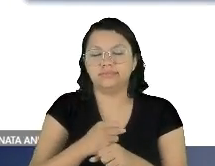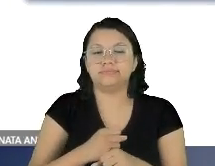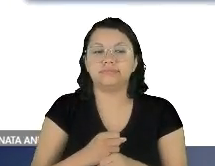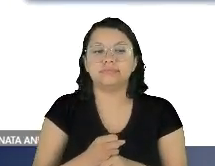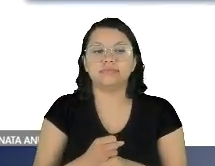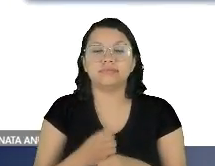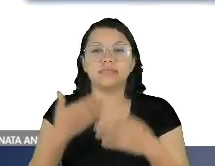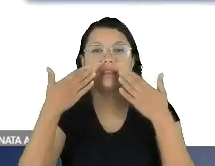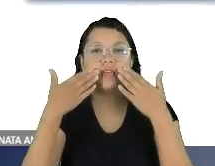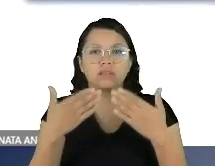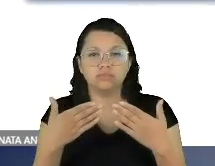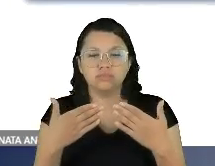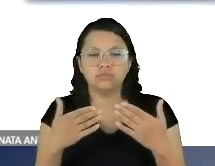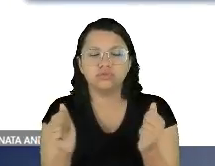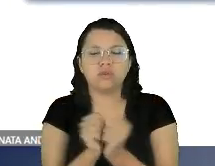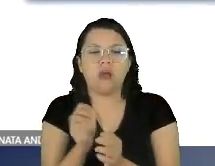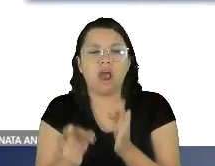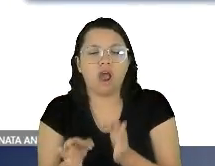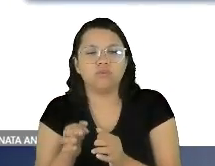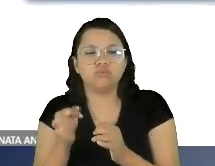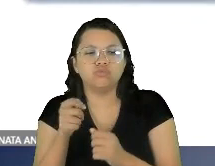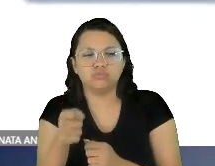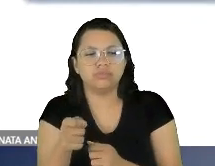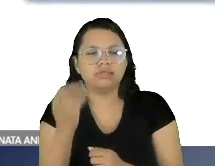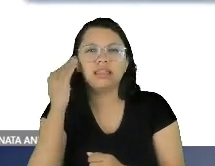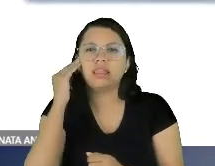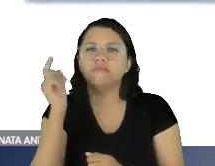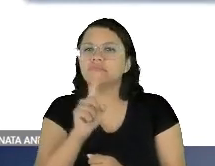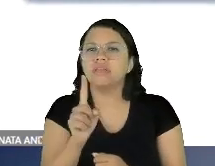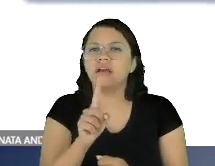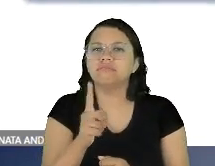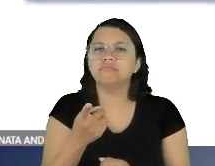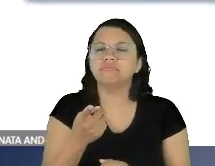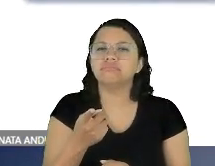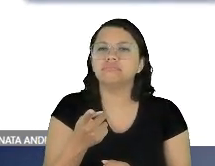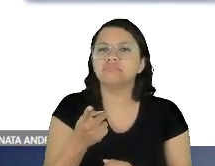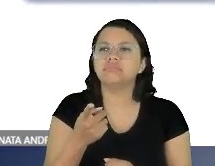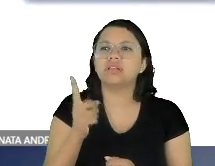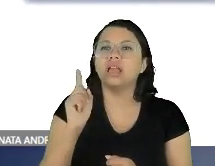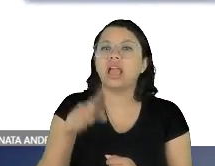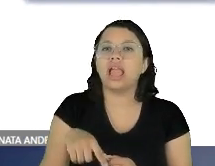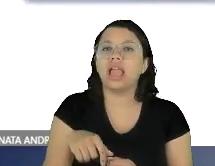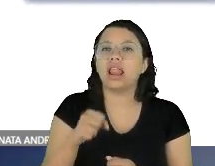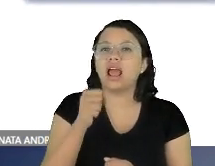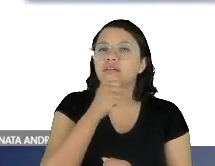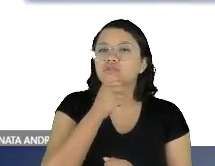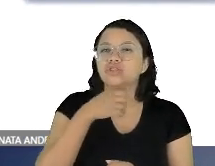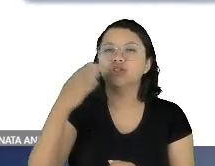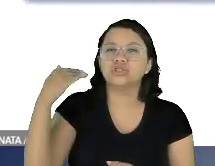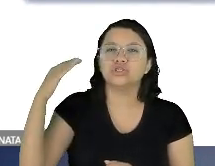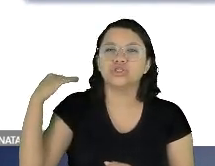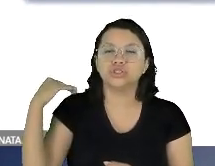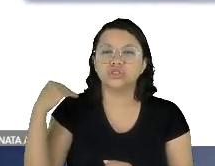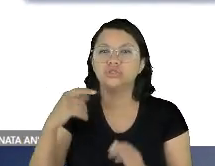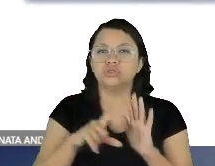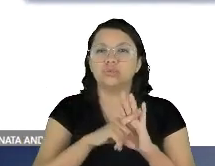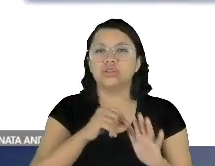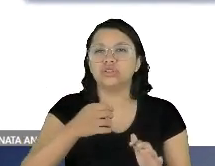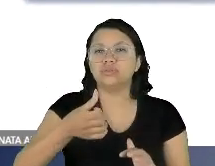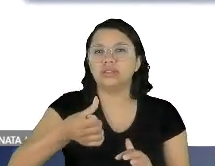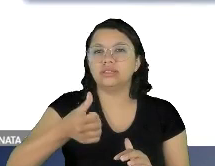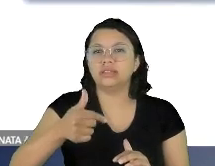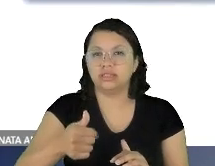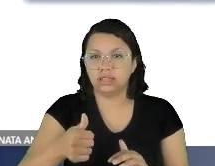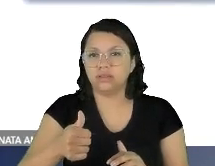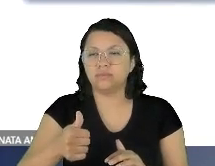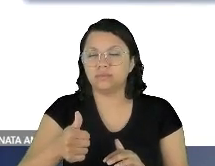audiência de custódia, entretanto, entendeu que não, que se tratava da antiga contravenção penal, do artigo 61